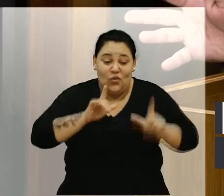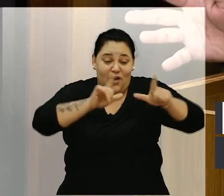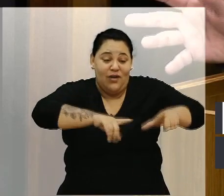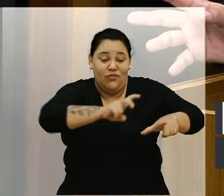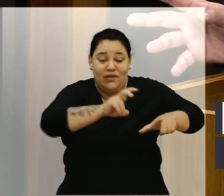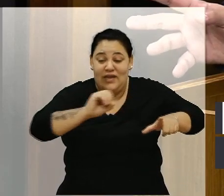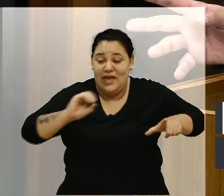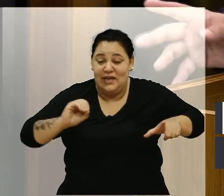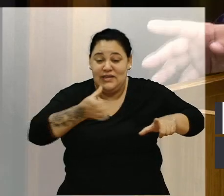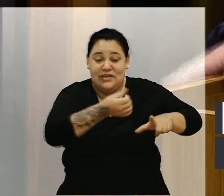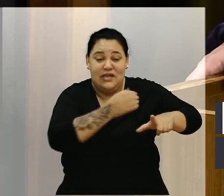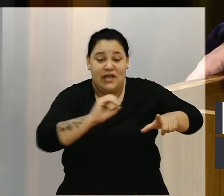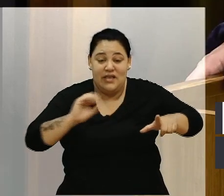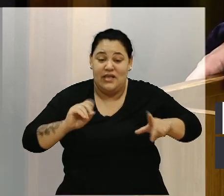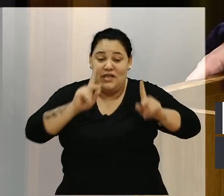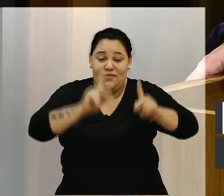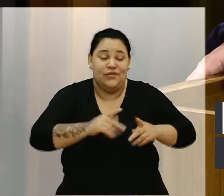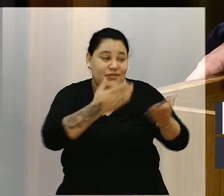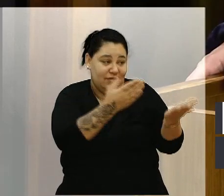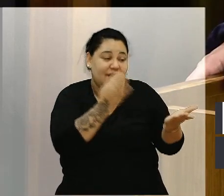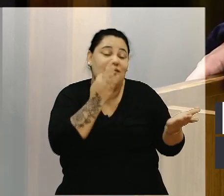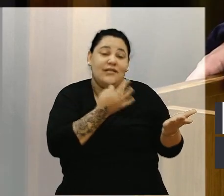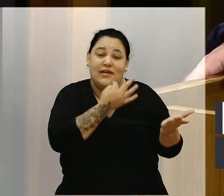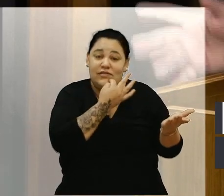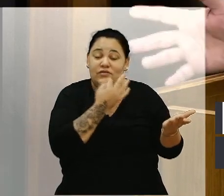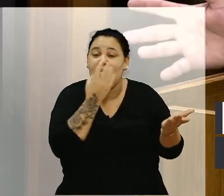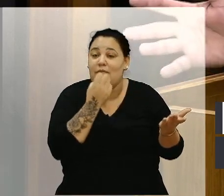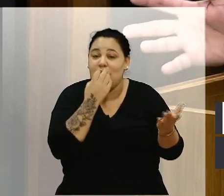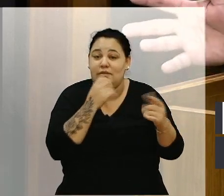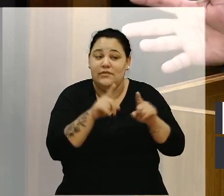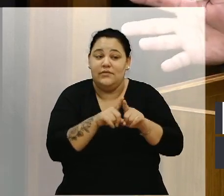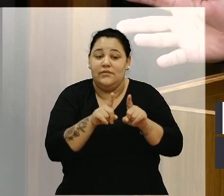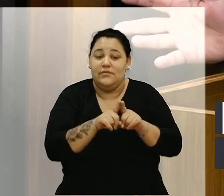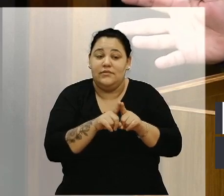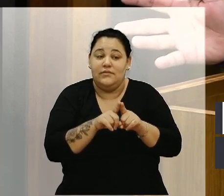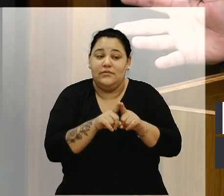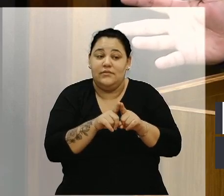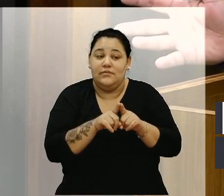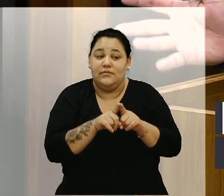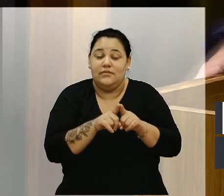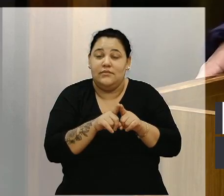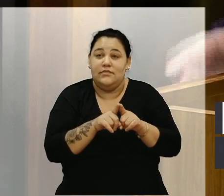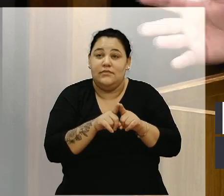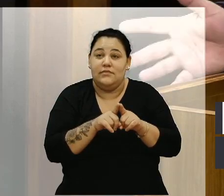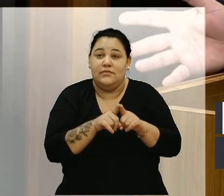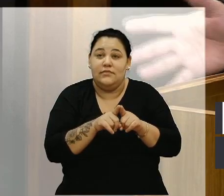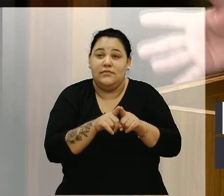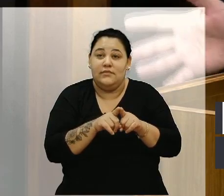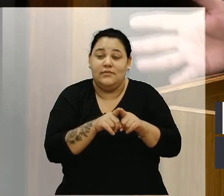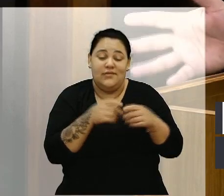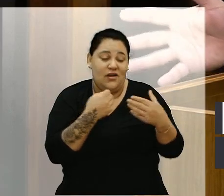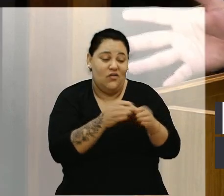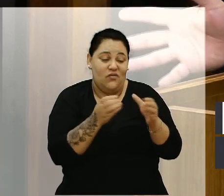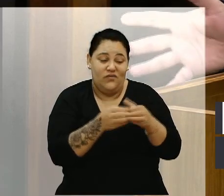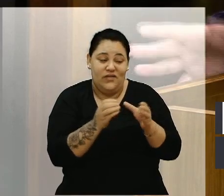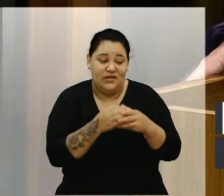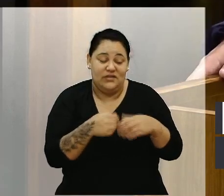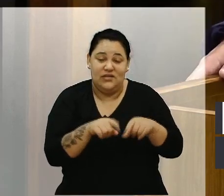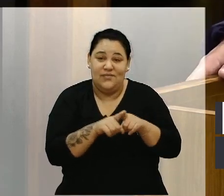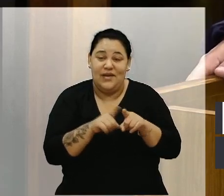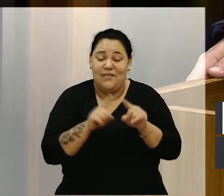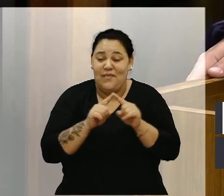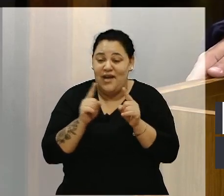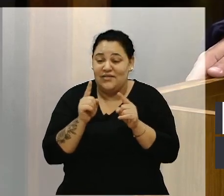pessoas, vereador Camilles, vereadora Tati, que não é um espaço melhor, né, de convivência, mas o urgente,